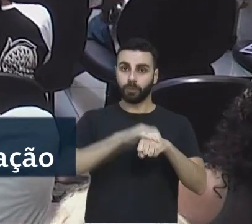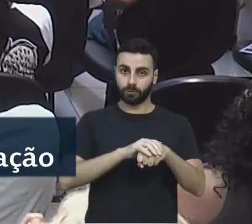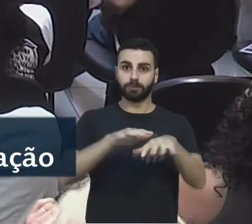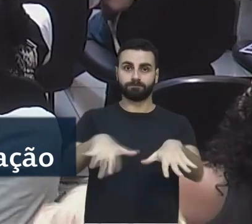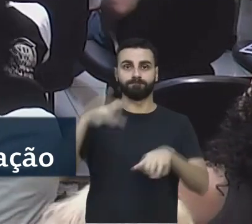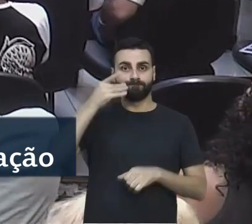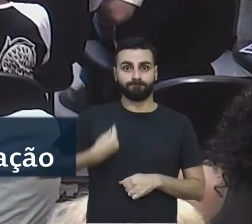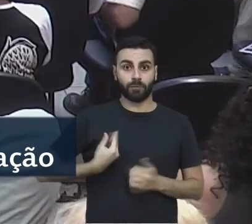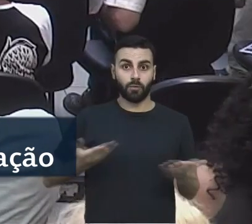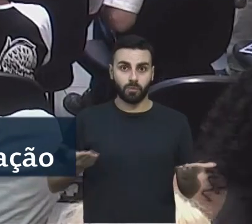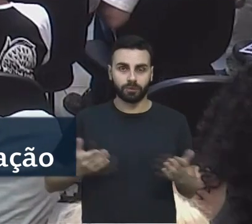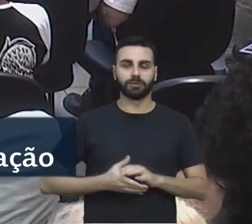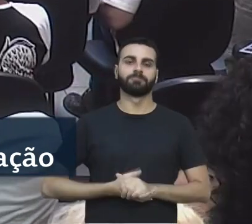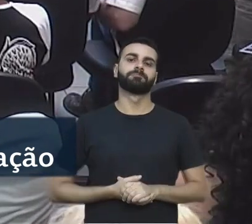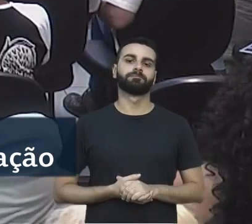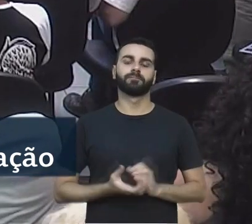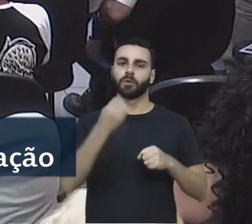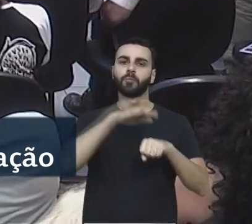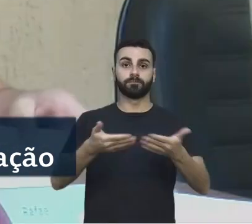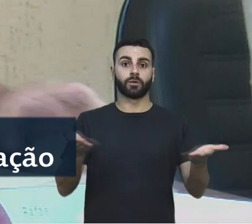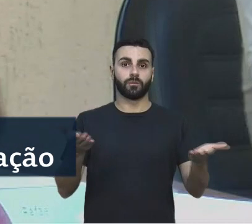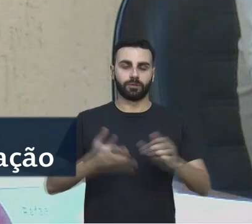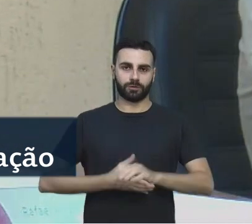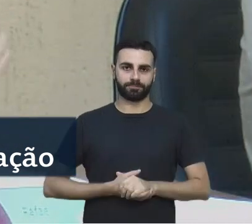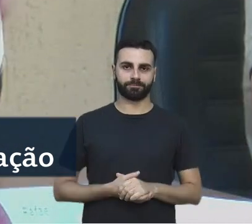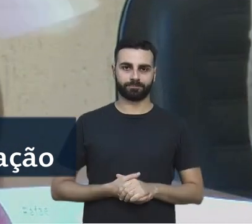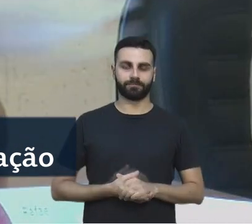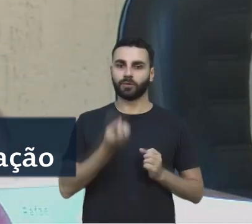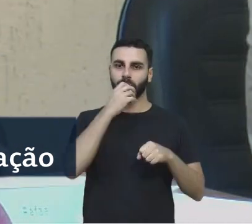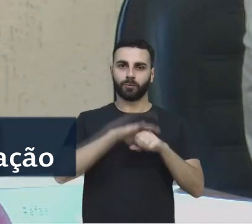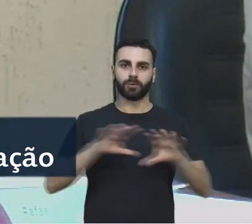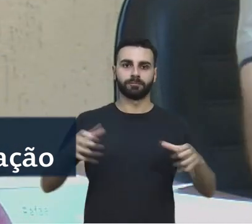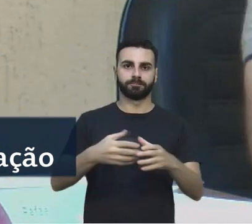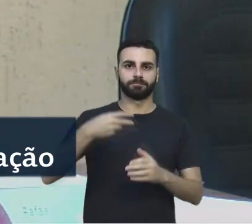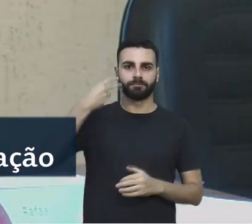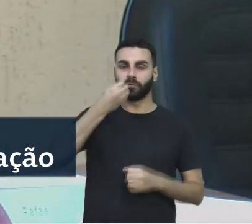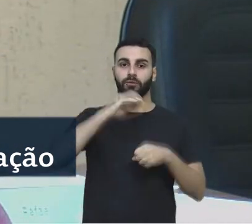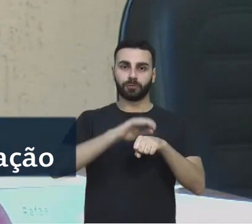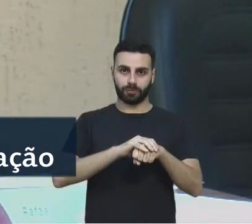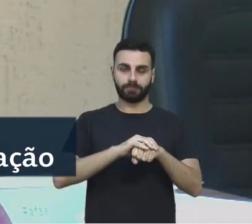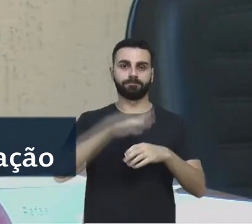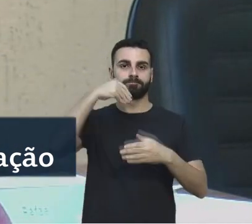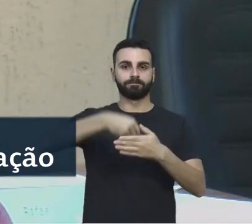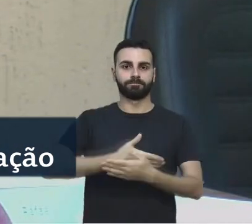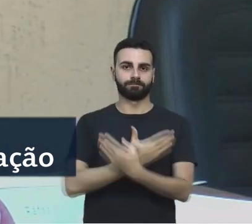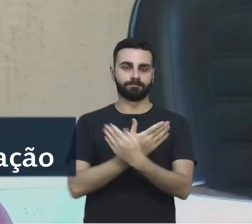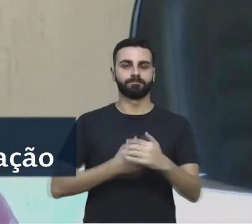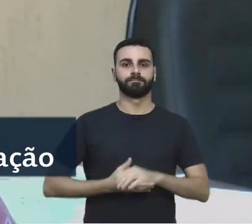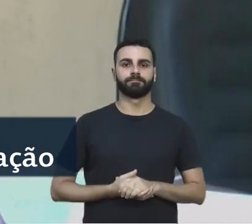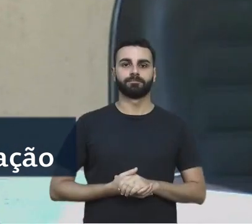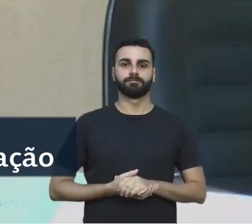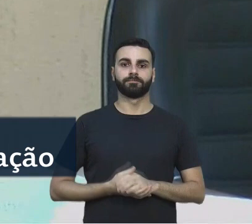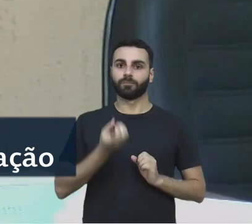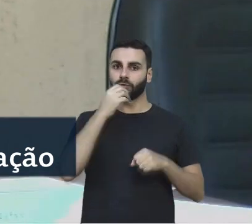5 horas nessa terça-feira o presidente da casa o vereador Rafael Cassimiro no início da noite esclareceu